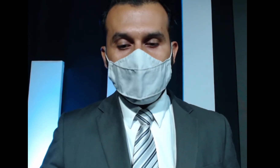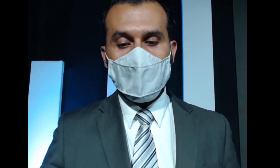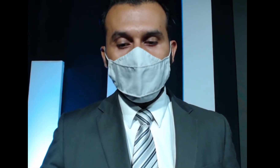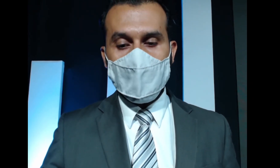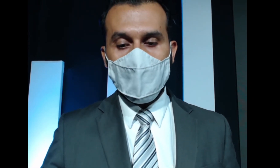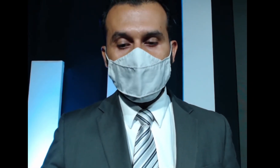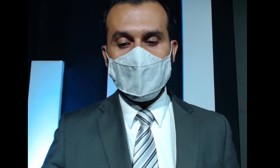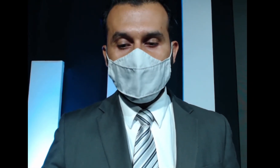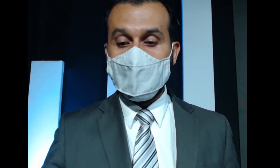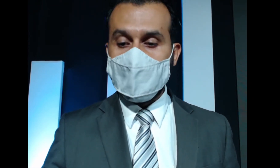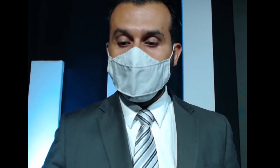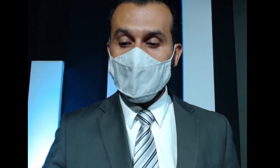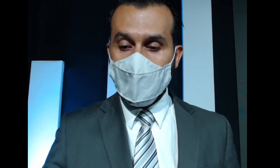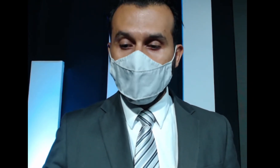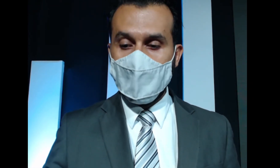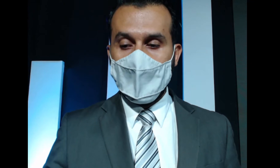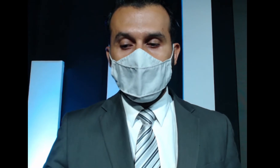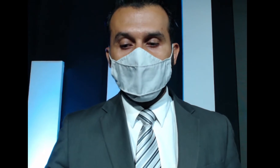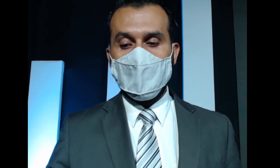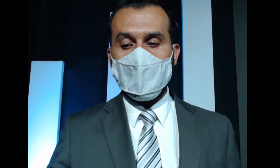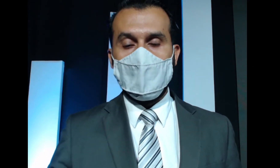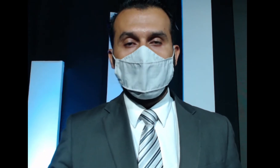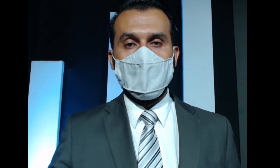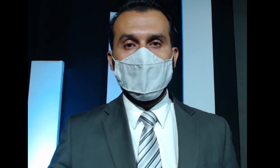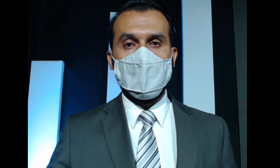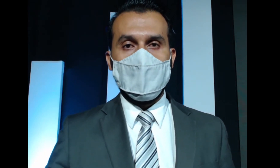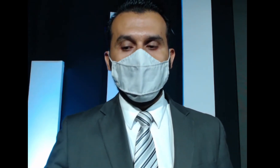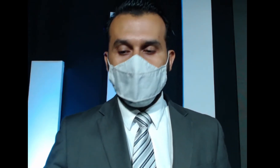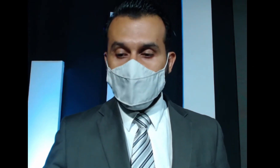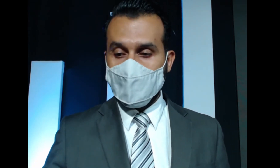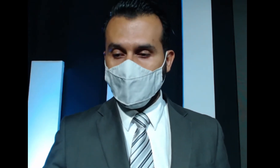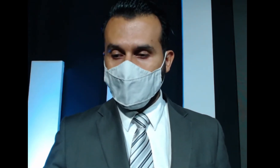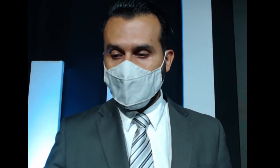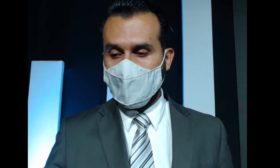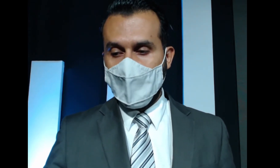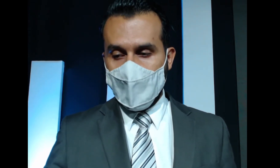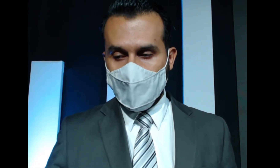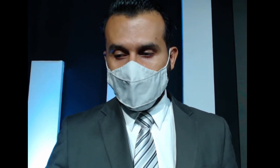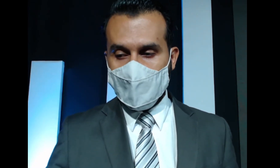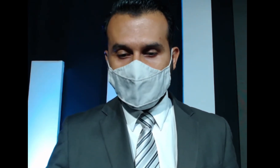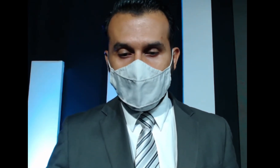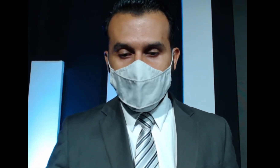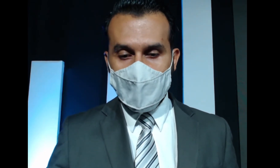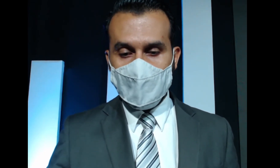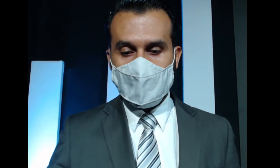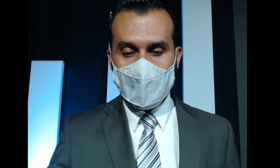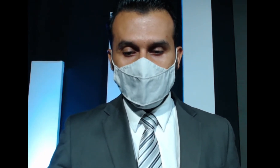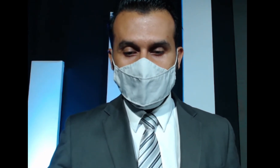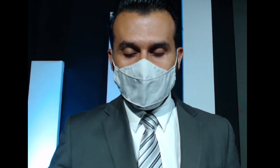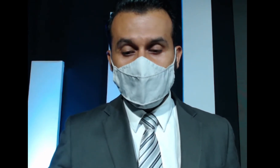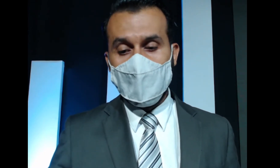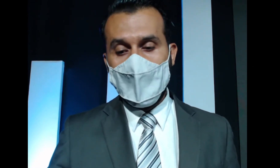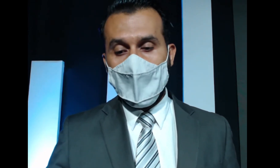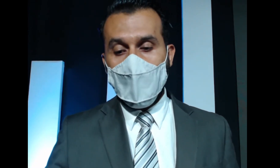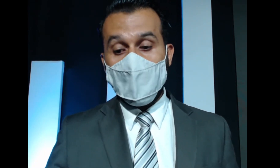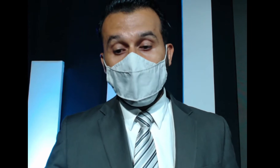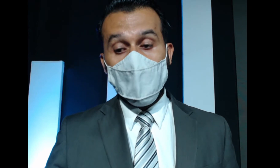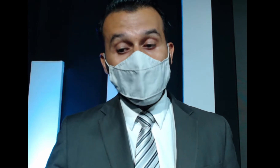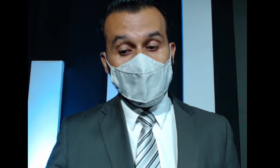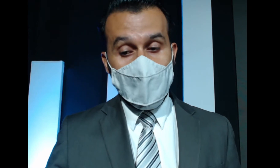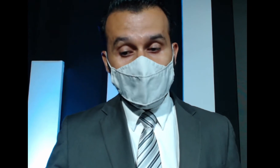chat ou clique no ícone levantar a mão, que fica no botão reações, localizado abaixo da sua